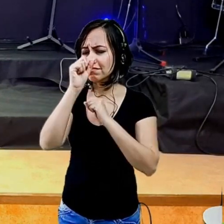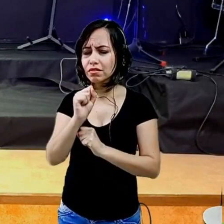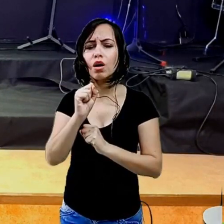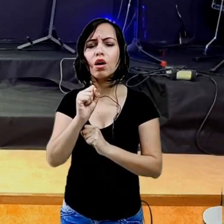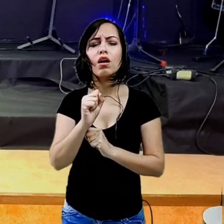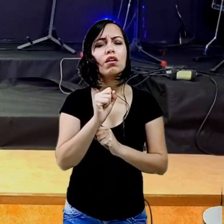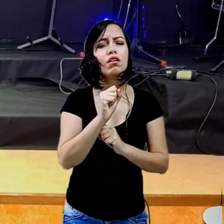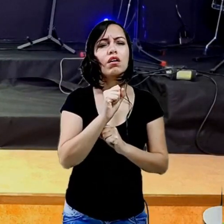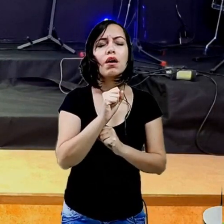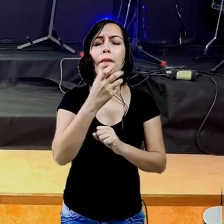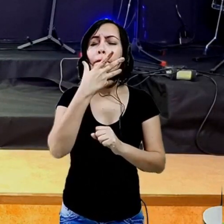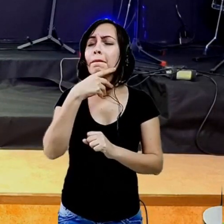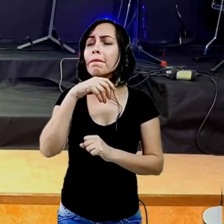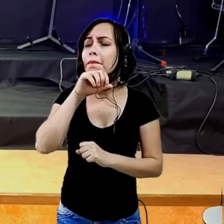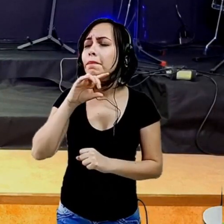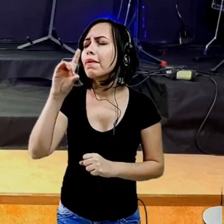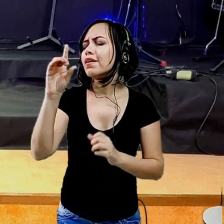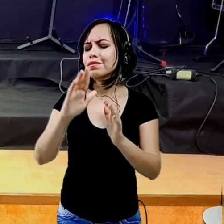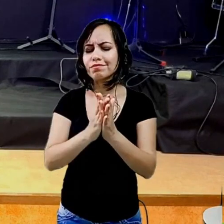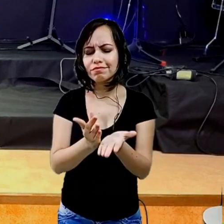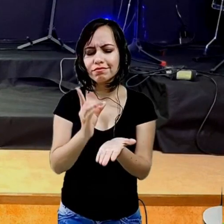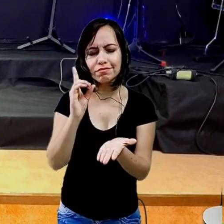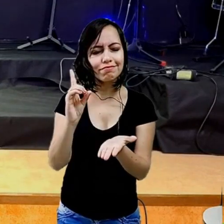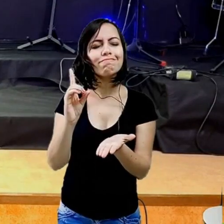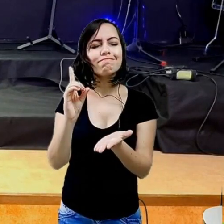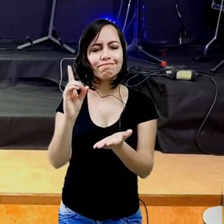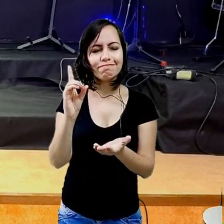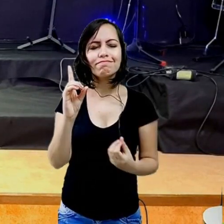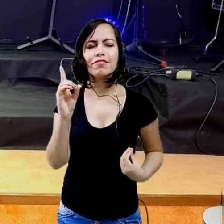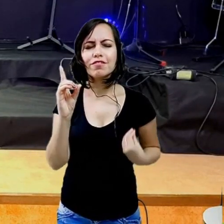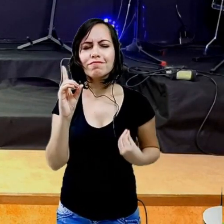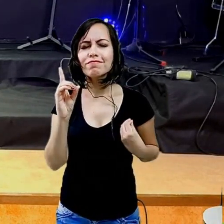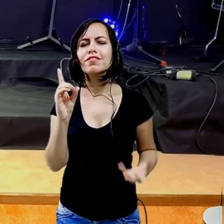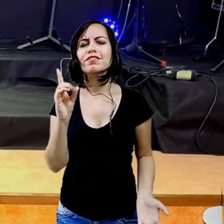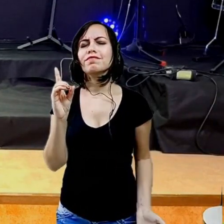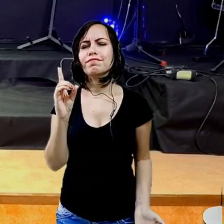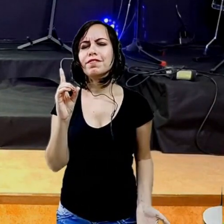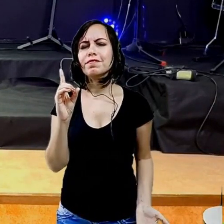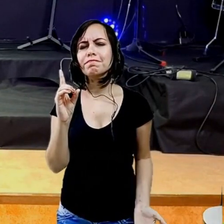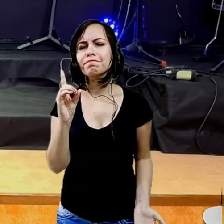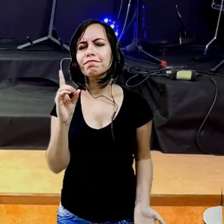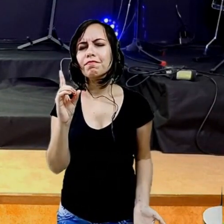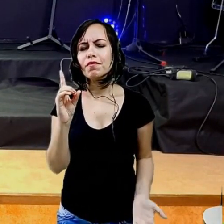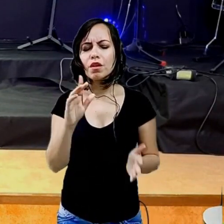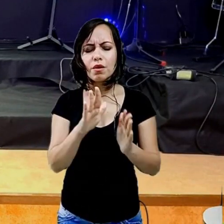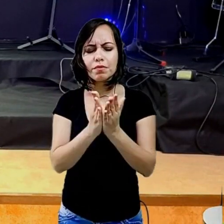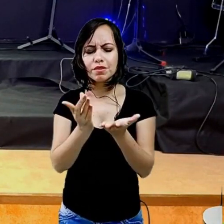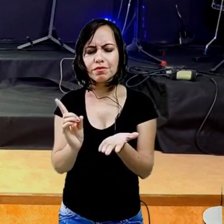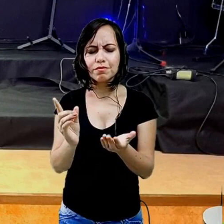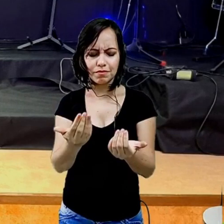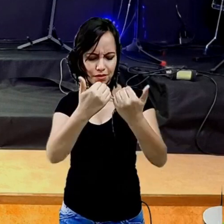Pai, como a Tua palavra, ela é presente, como a Tua palavra, Pai, ela